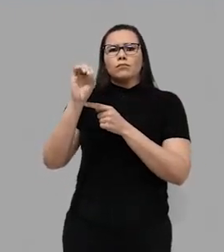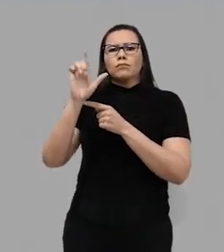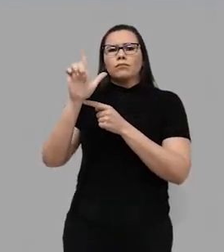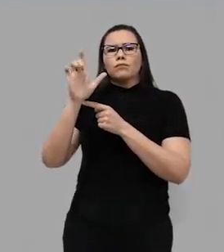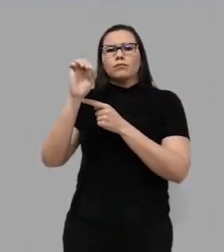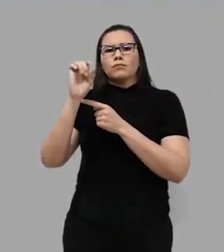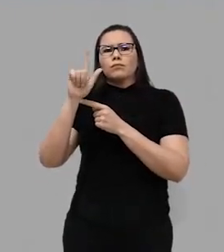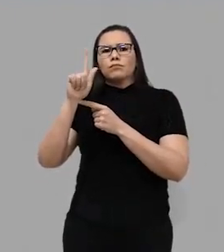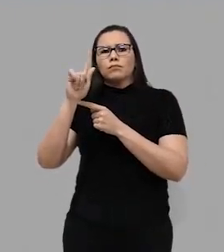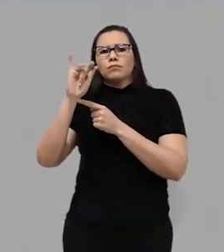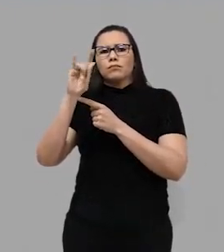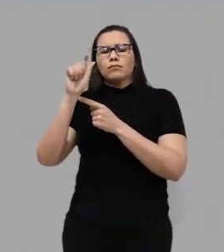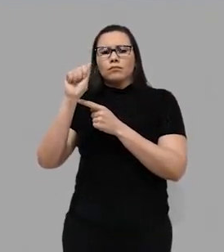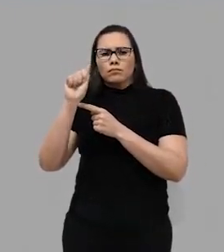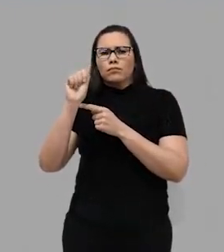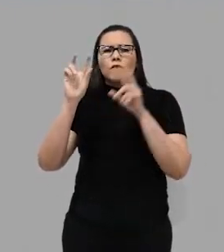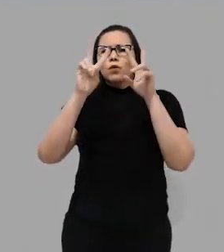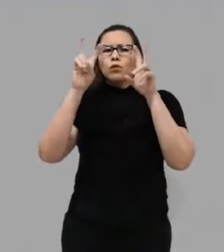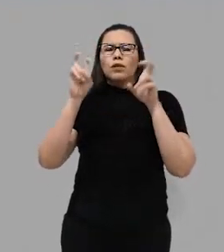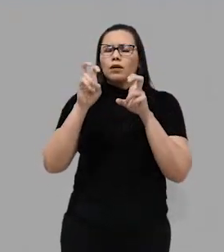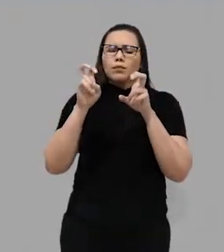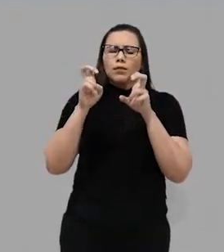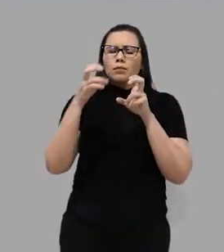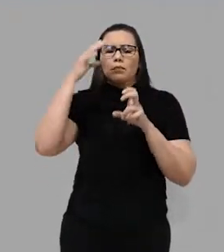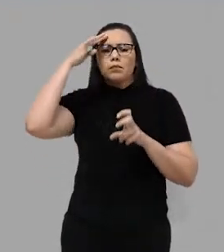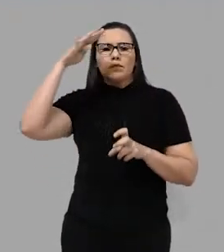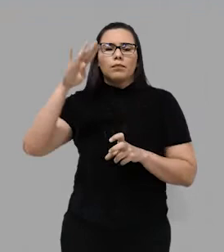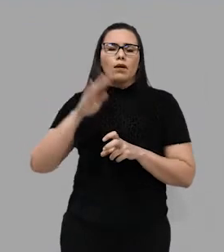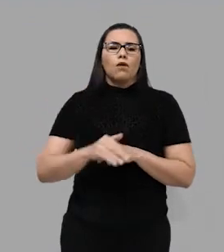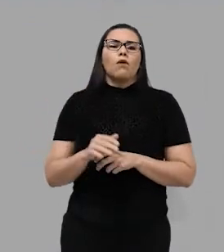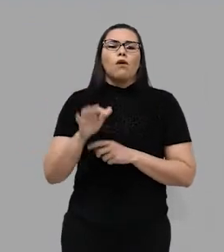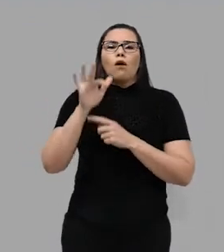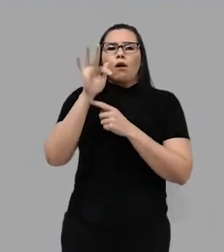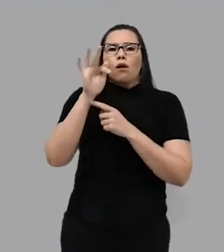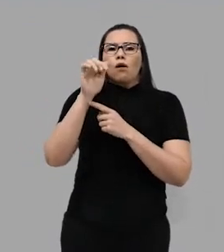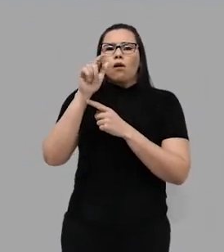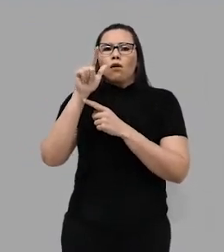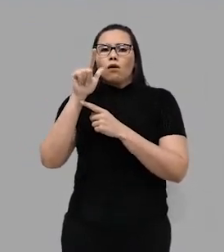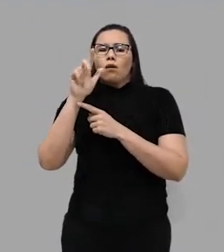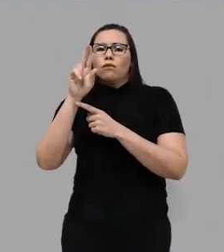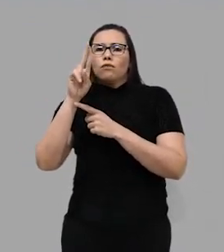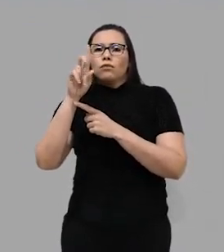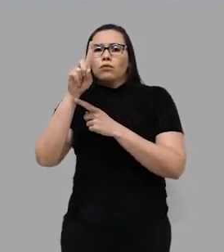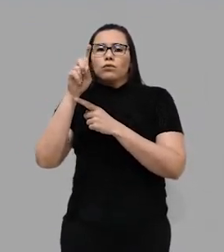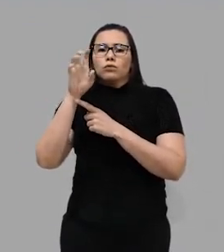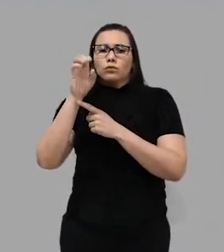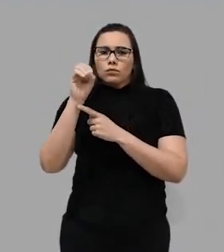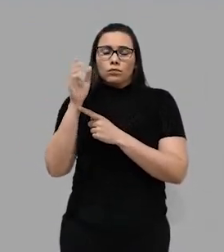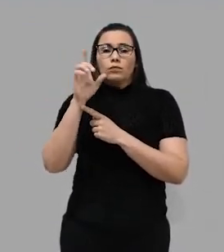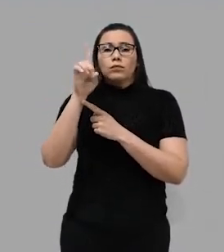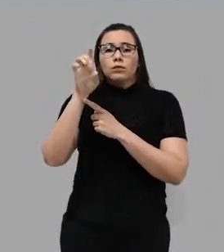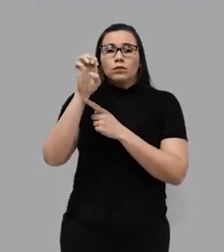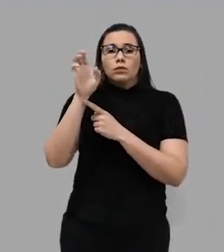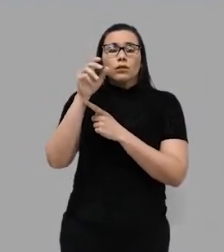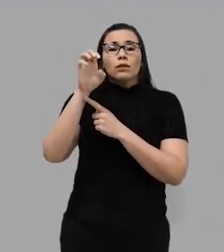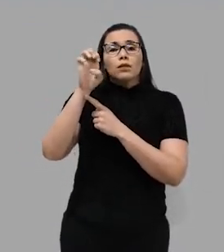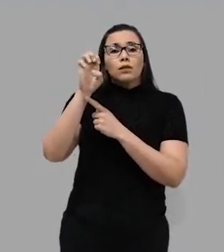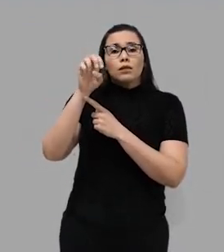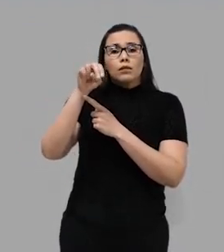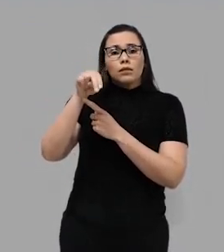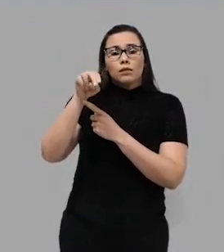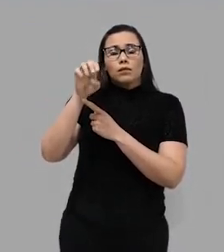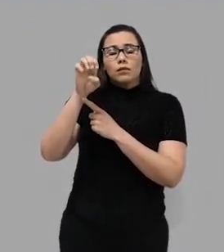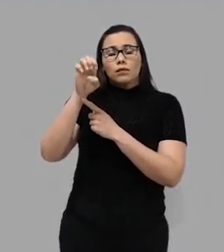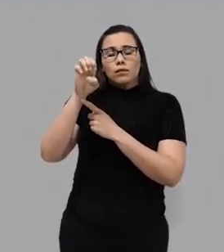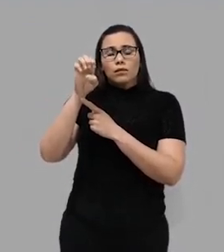sobre fluxo de energia, né? Como acontece o fluxo de energia na natureza. Então, durante essa aula, a gente vai falar um